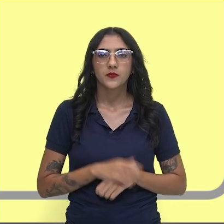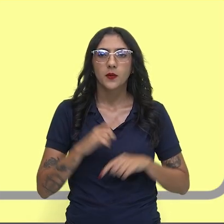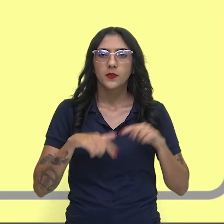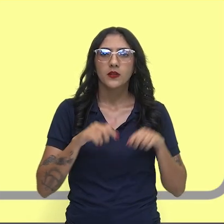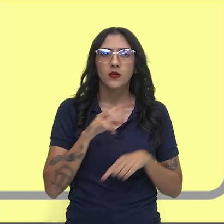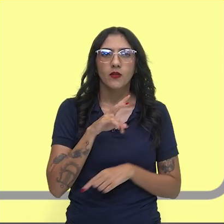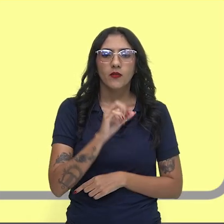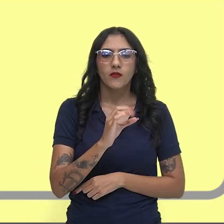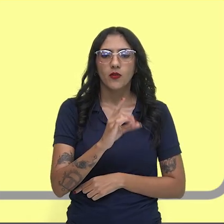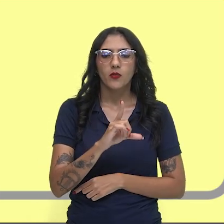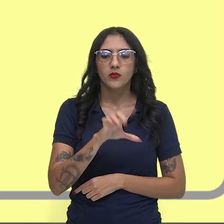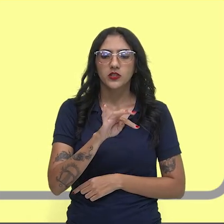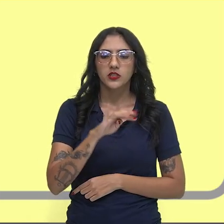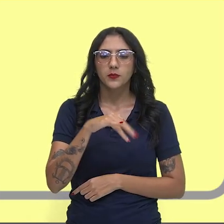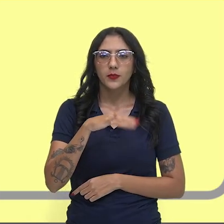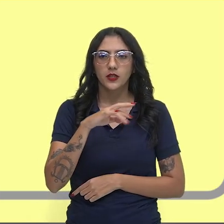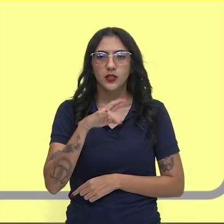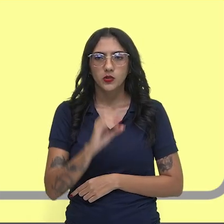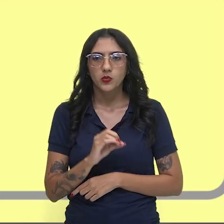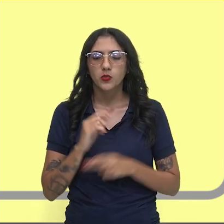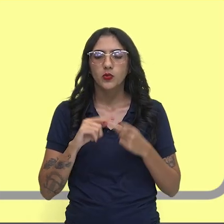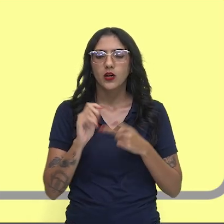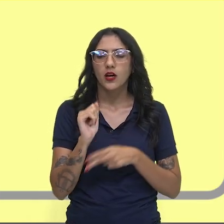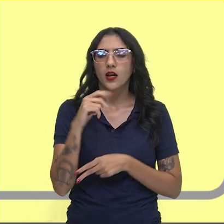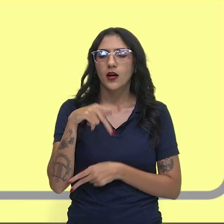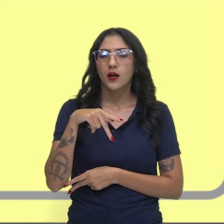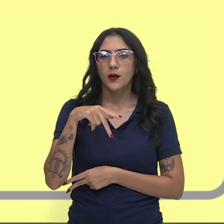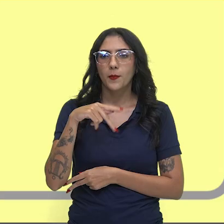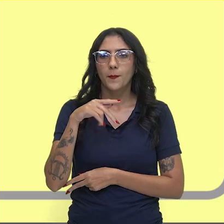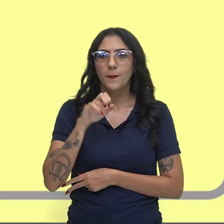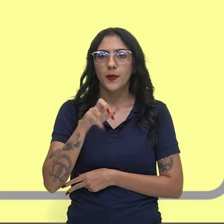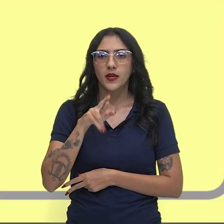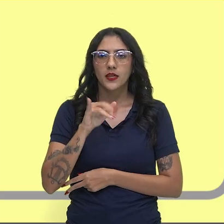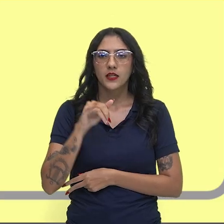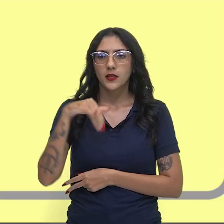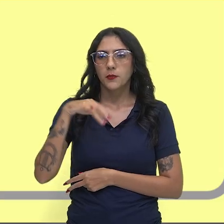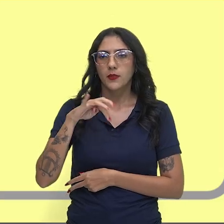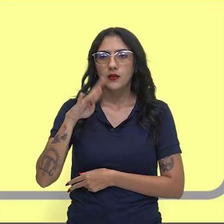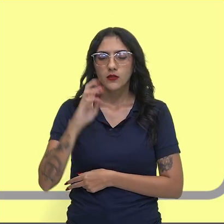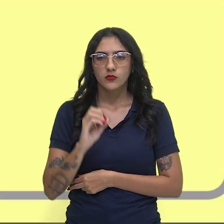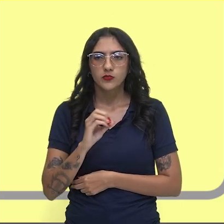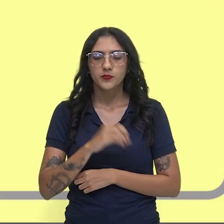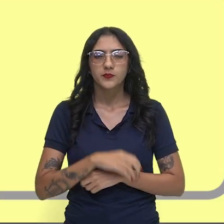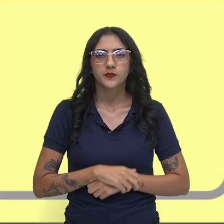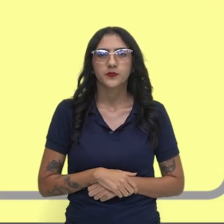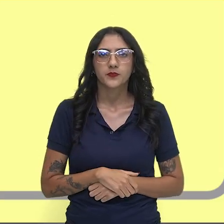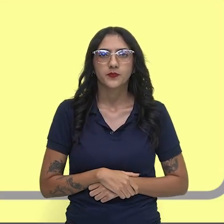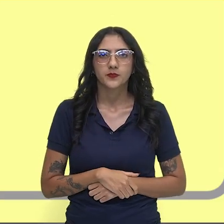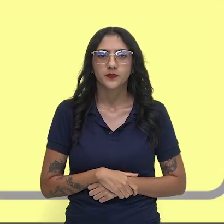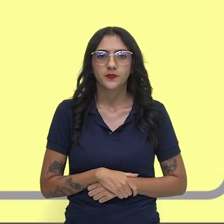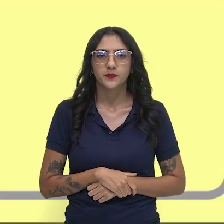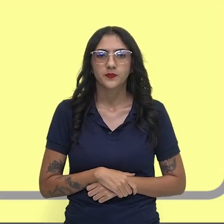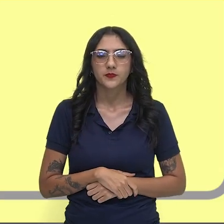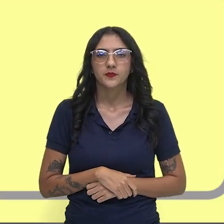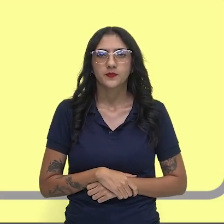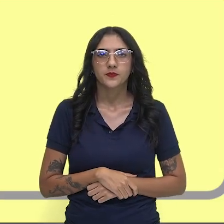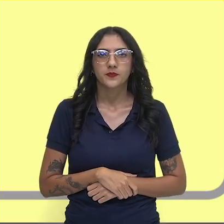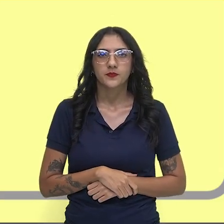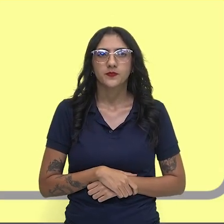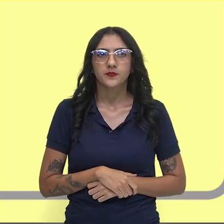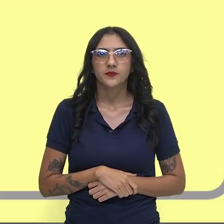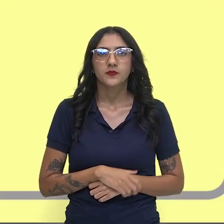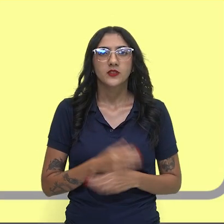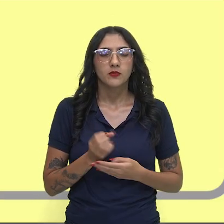o amperímetro, enfim, circuitos elétricos. Muito bem, pessoal. Quando se fala aí